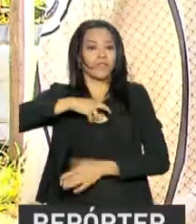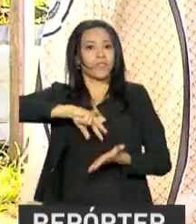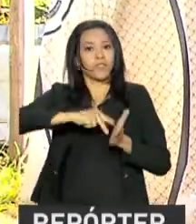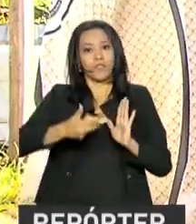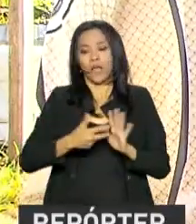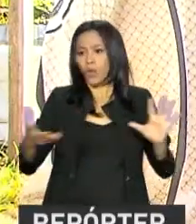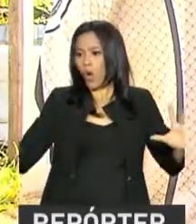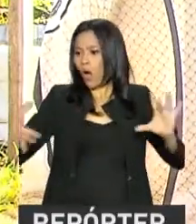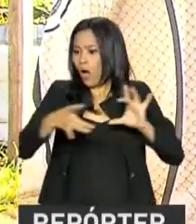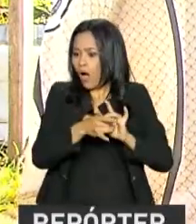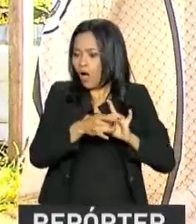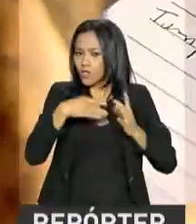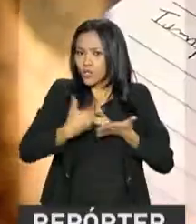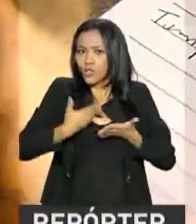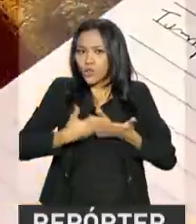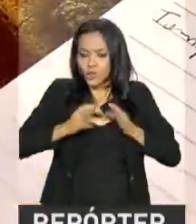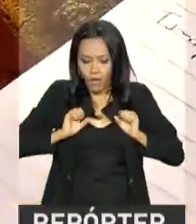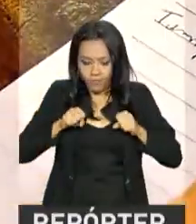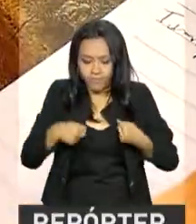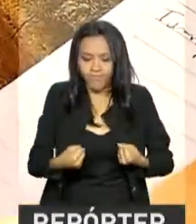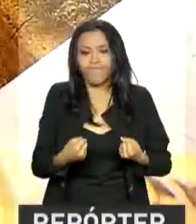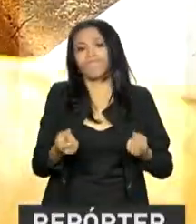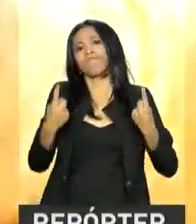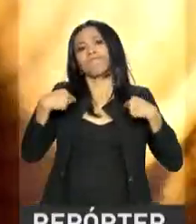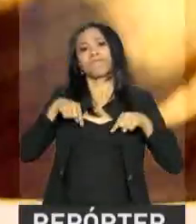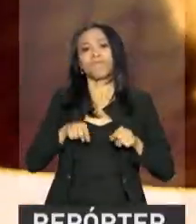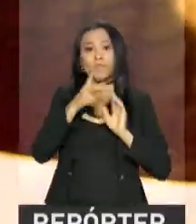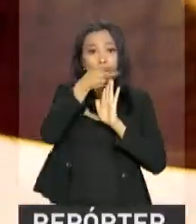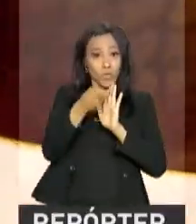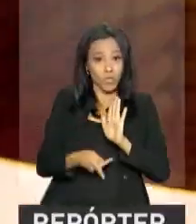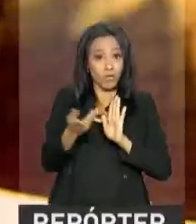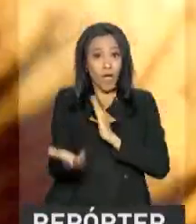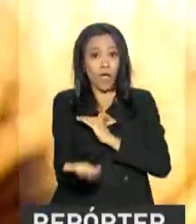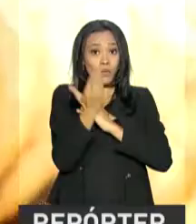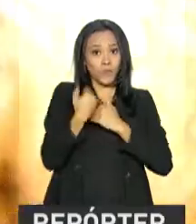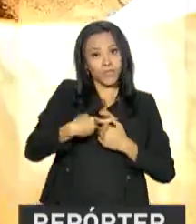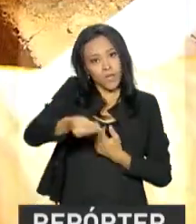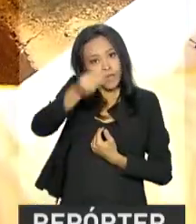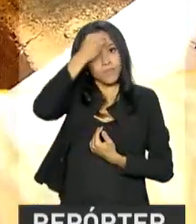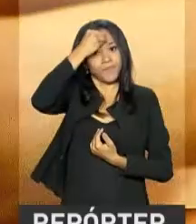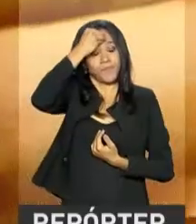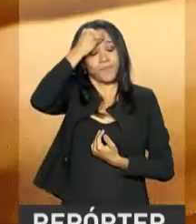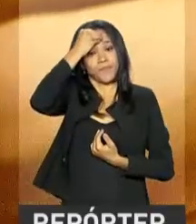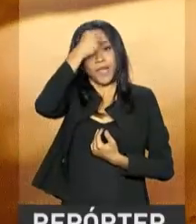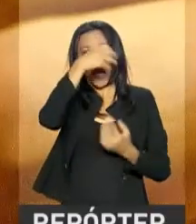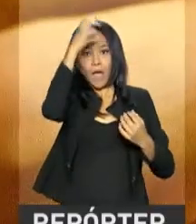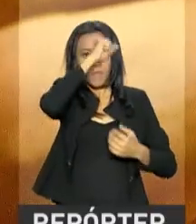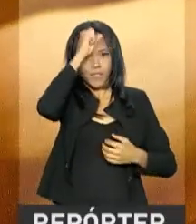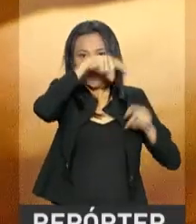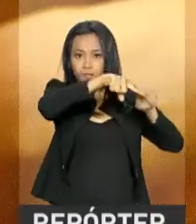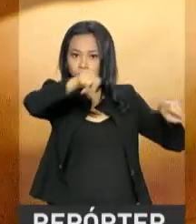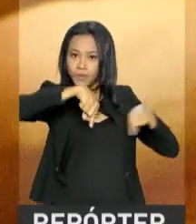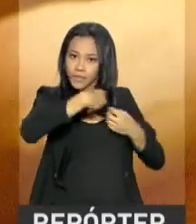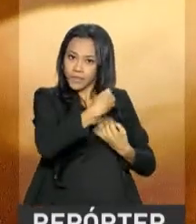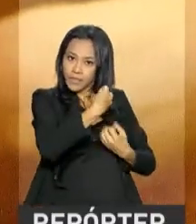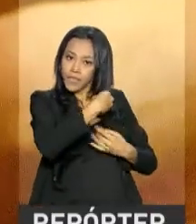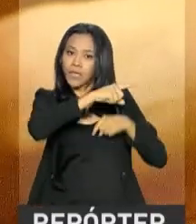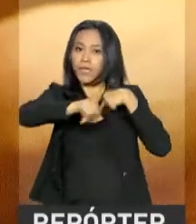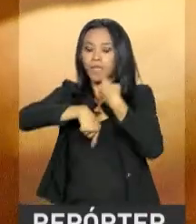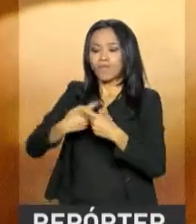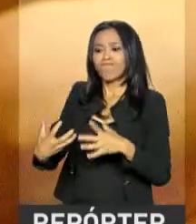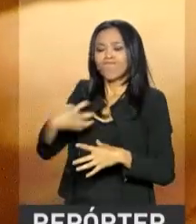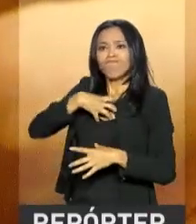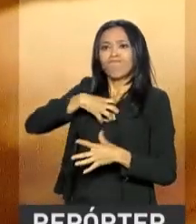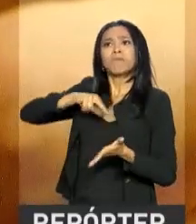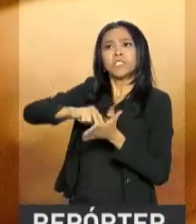pra eles estudar aquele conteúdo o projeto ajuda a fixar a matéria aprendida em sala de aula além de fazer mais sentido